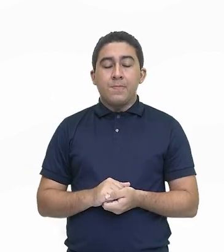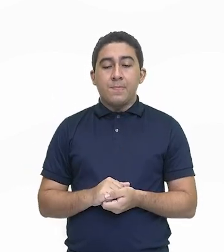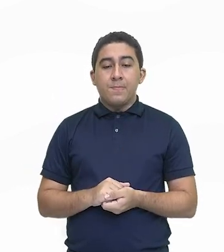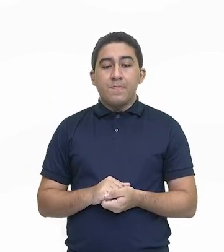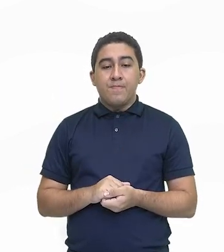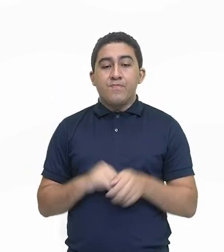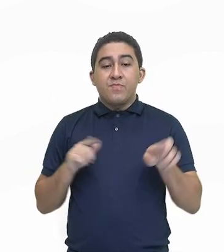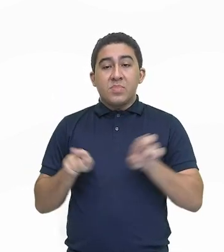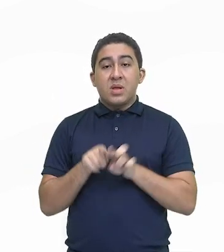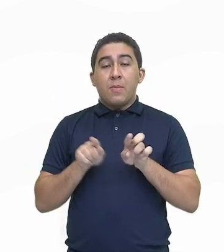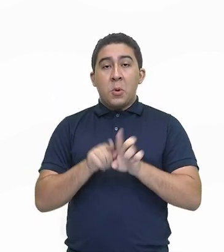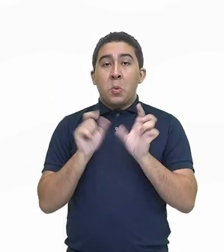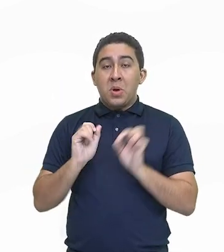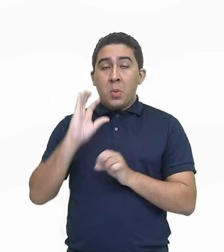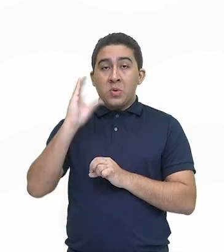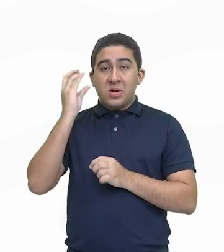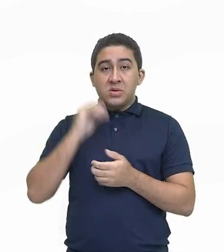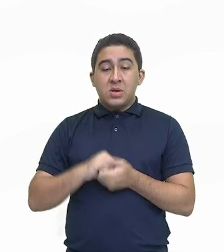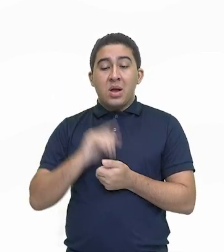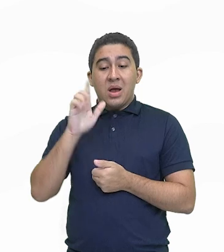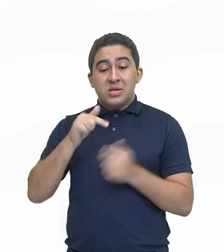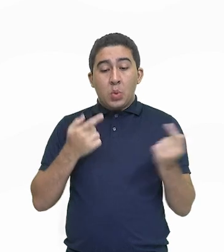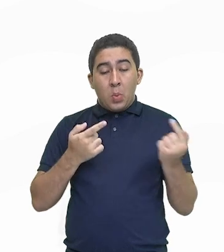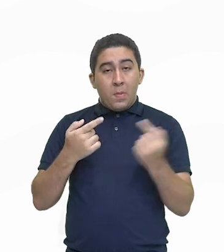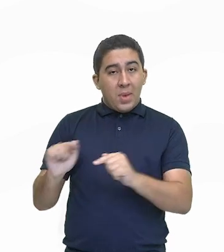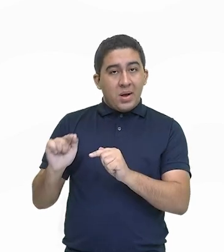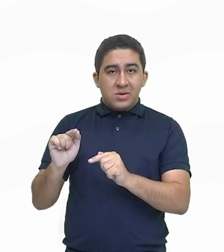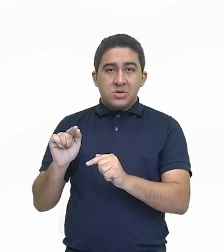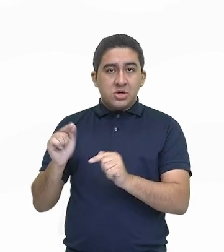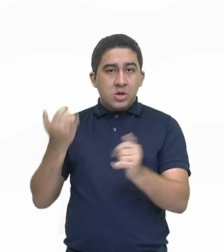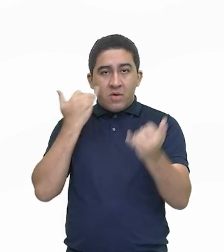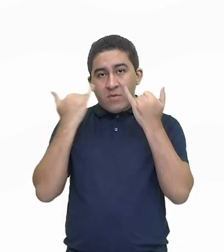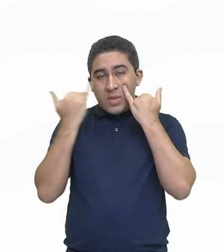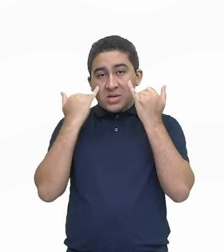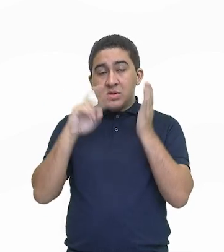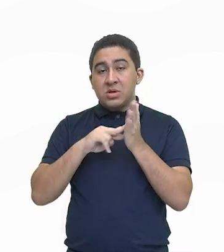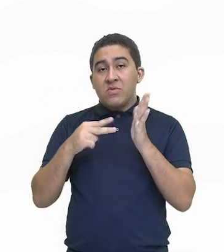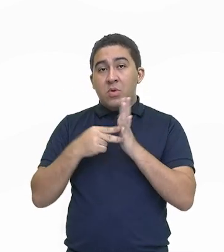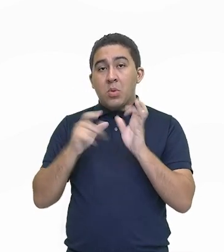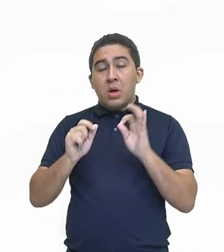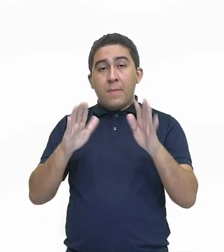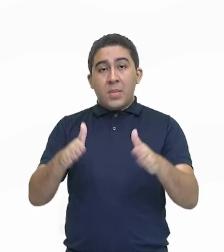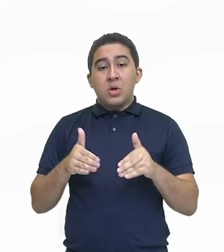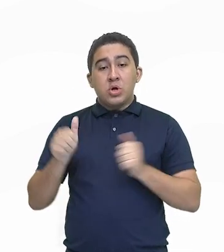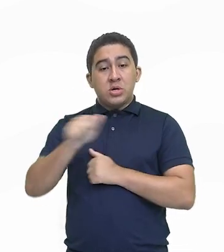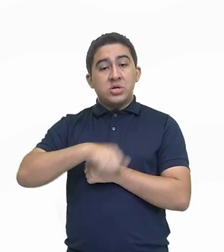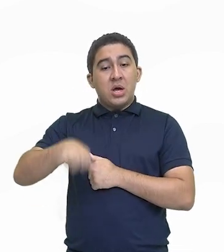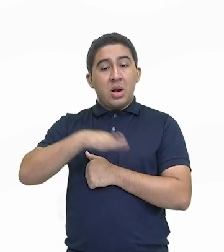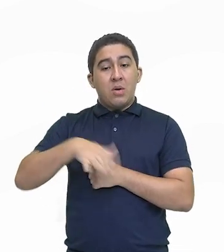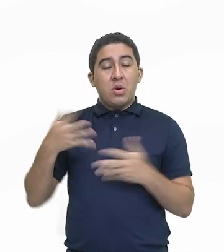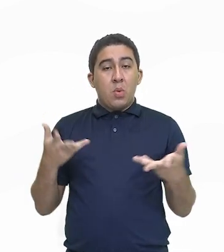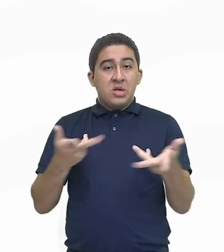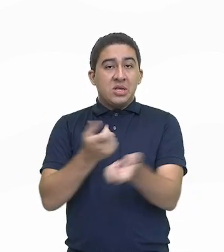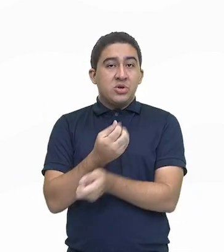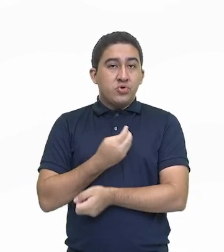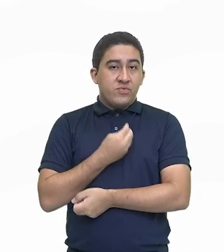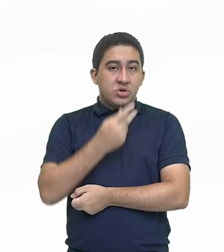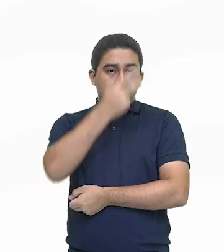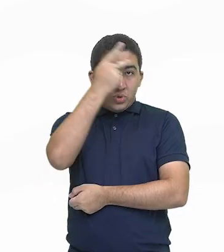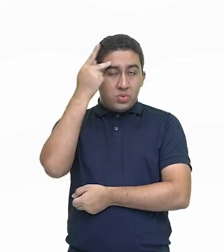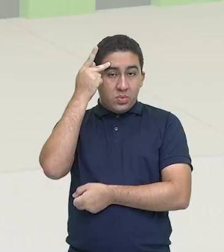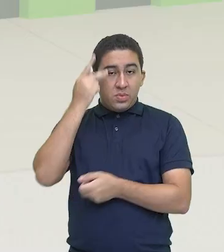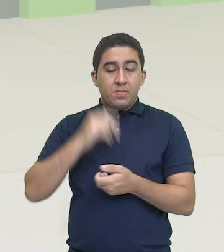aí, esse combate à informação, ele resulta em uma melhoria geral na qualidade de vida das